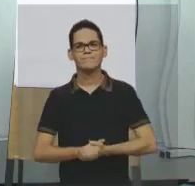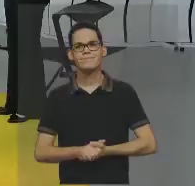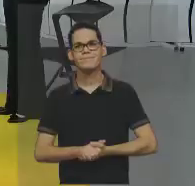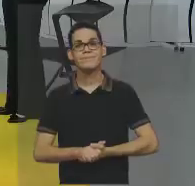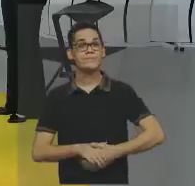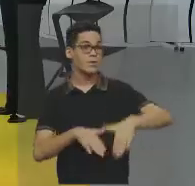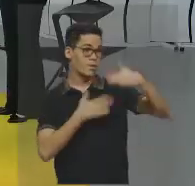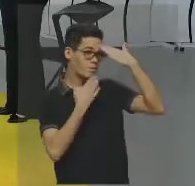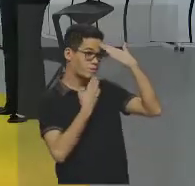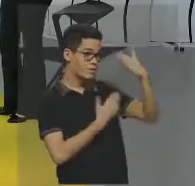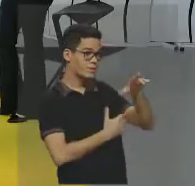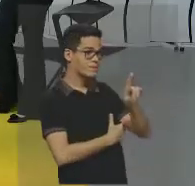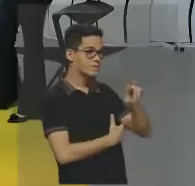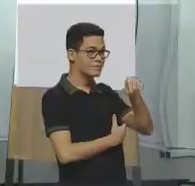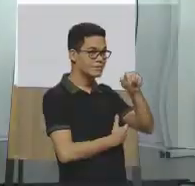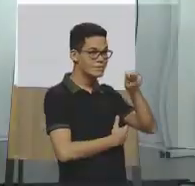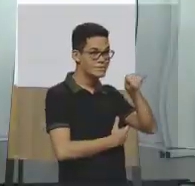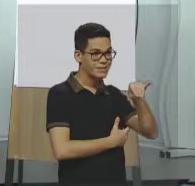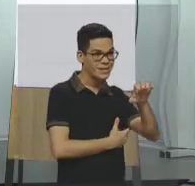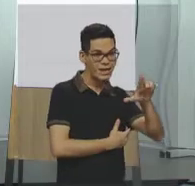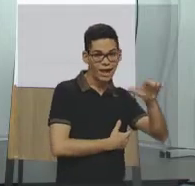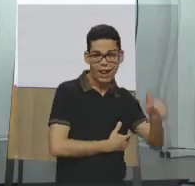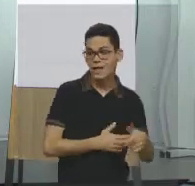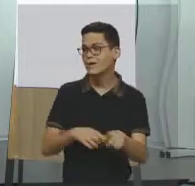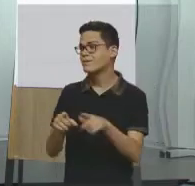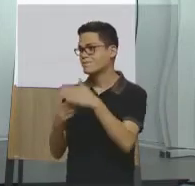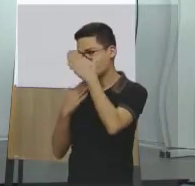Obrigado, Daniela. Obrigada, professor. Obrigado a vocês,